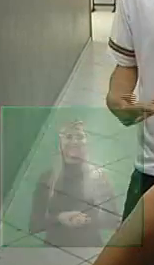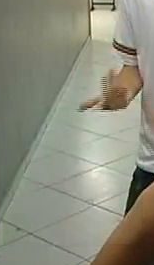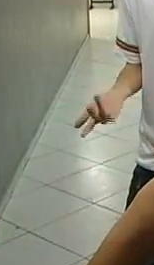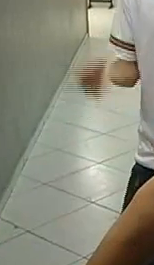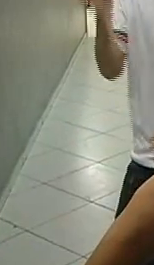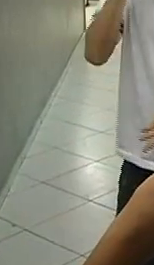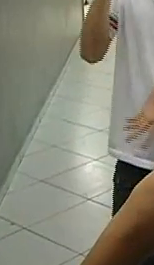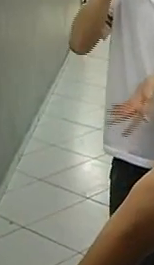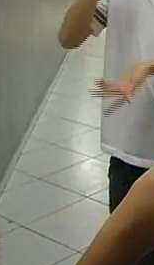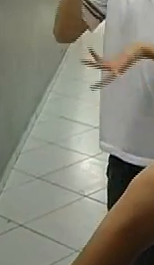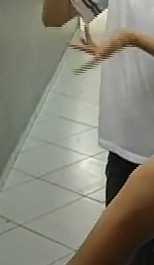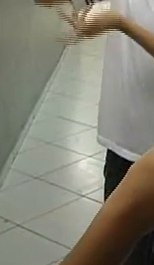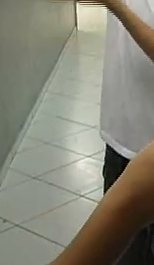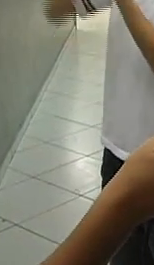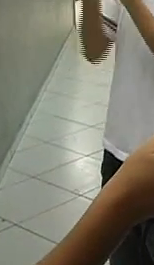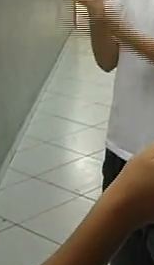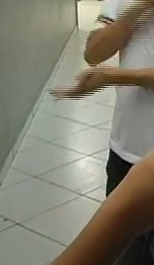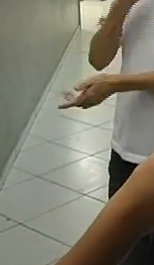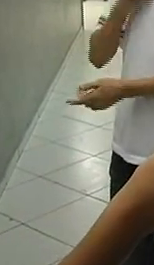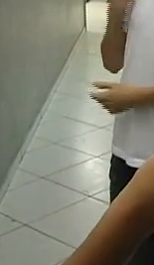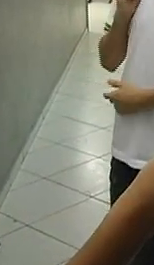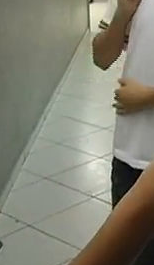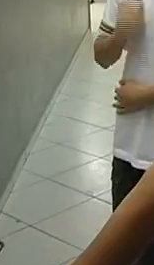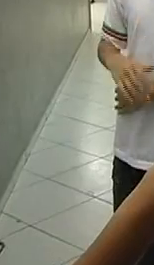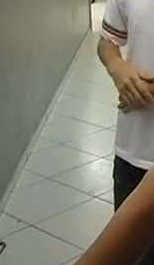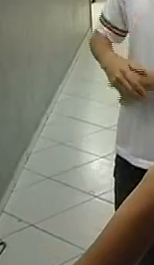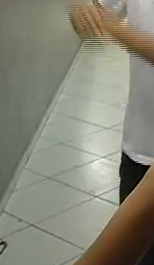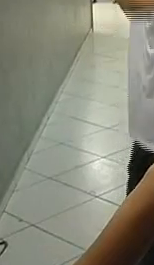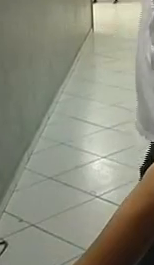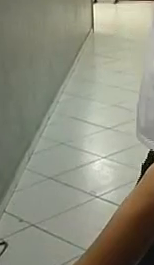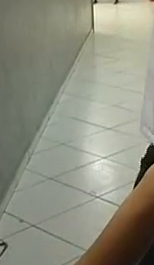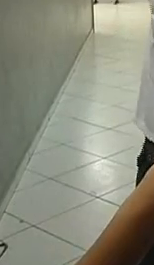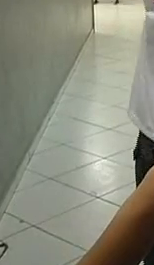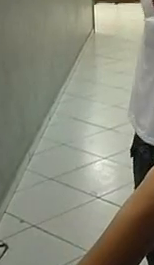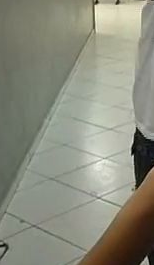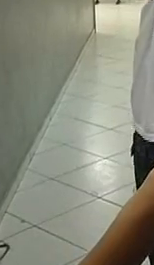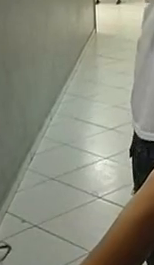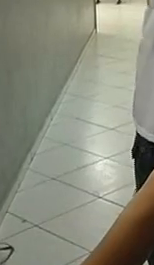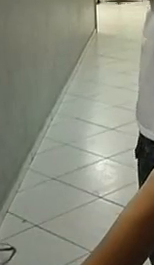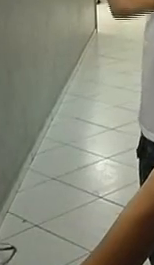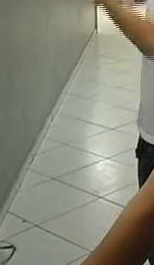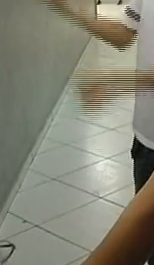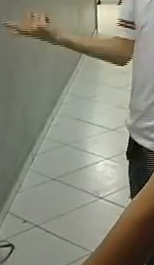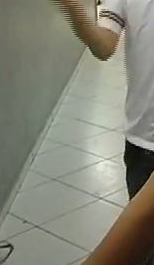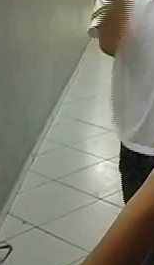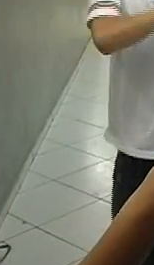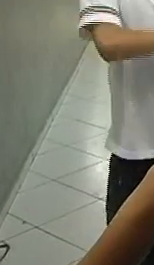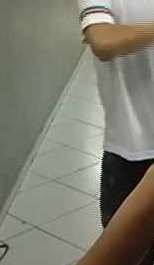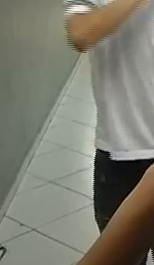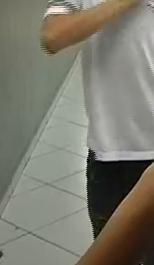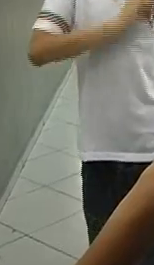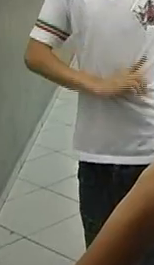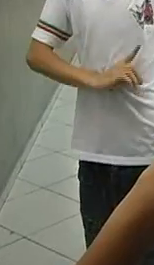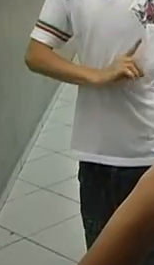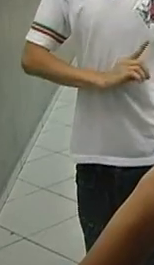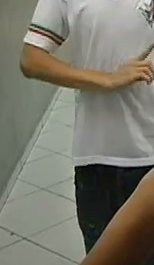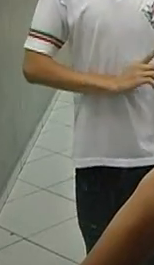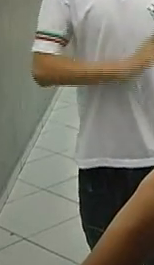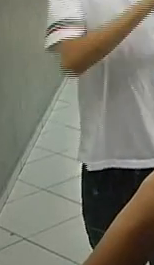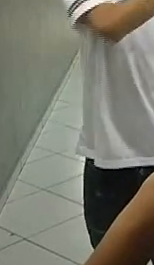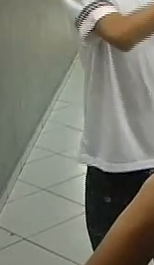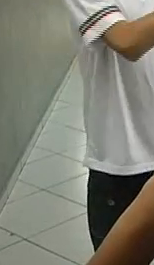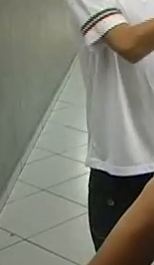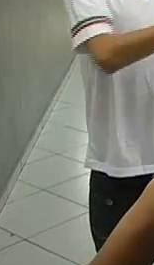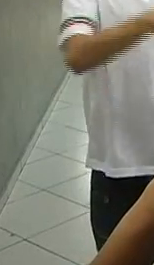Bem, é um pouco diferente, sim. Sabe por quê? Porque, por exemplo, o professor lá na Escola Vida, a gente tinha um professor que explicava, era só ele que dava conteúdo. Agora